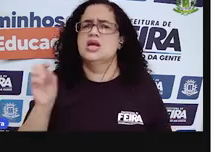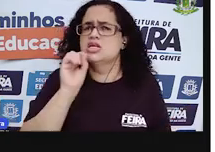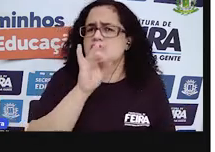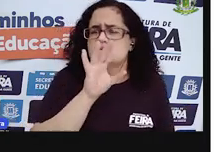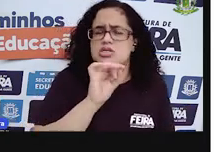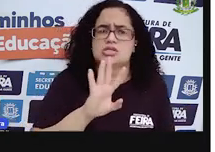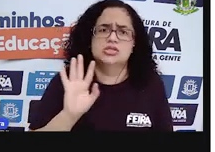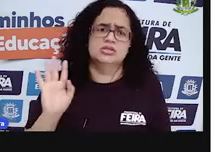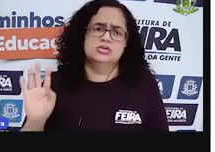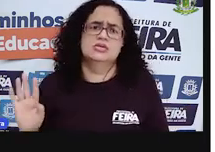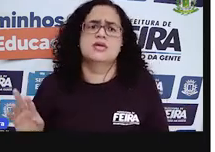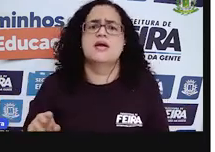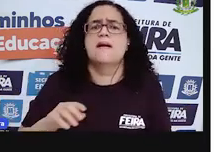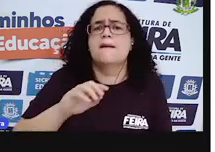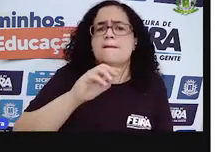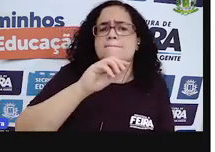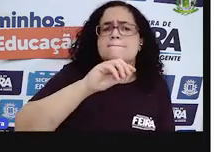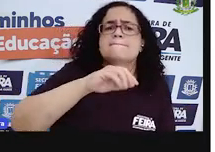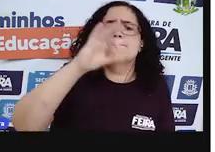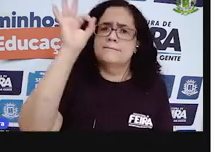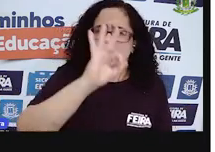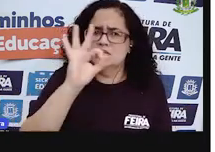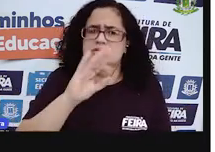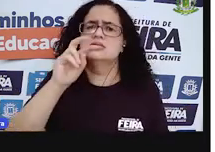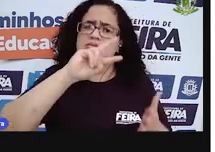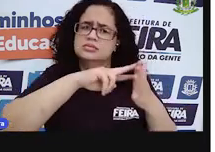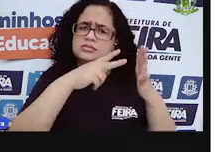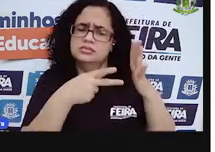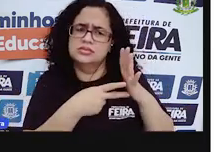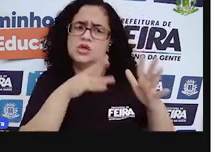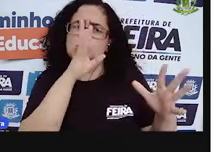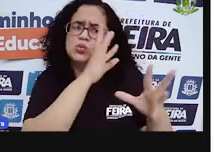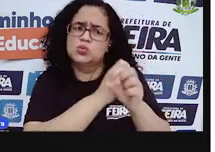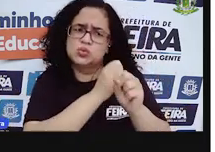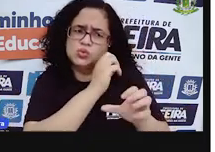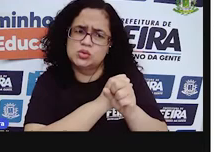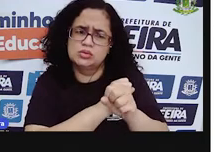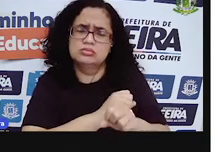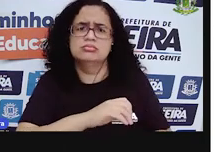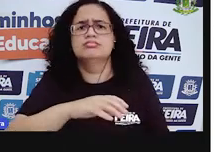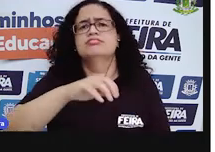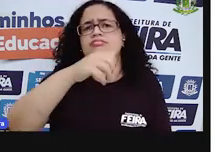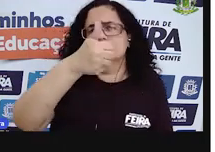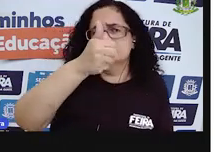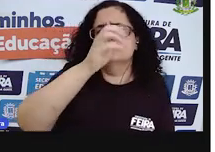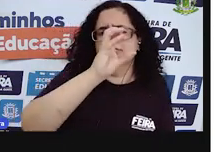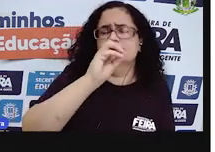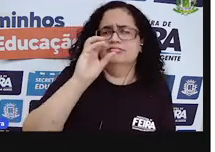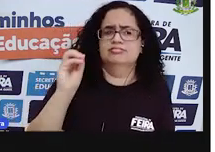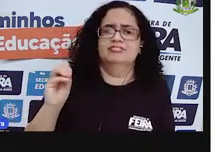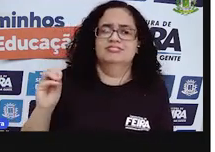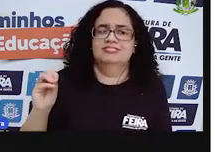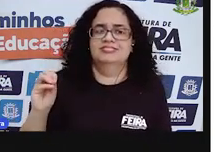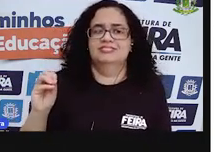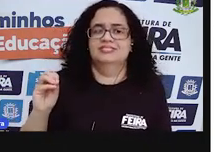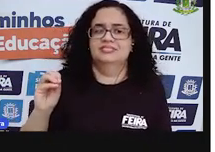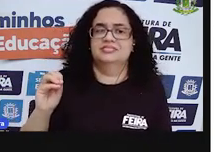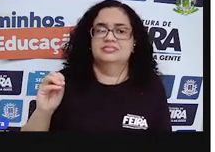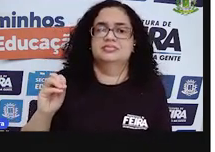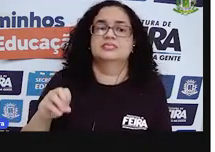é só isso porcentagem significa isso alguma conta feita por 100 é